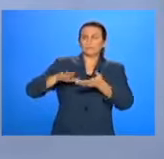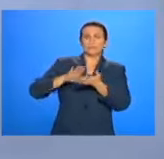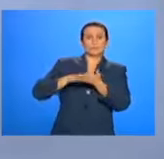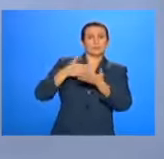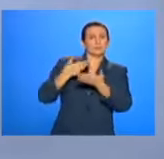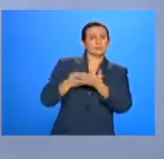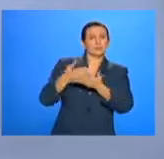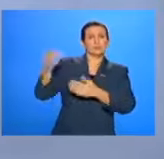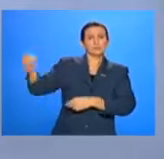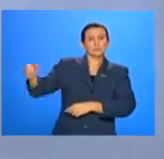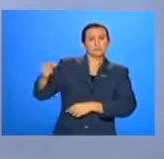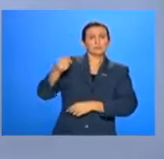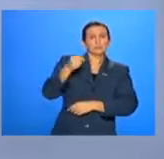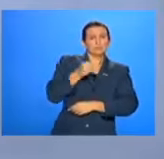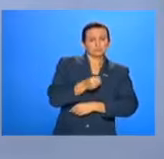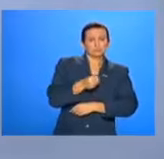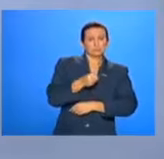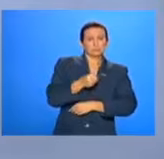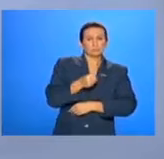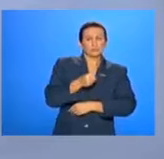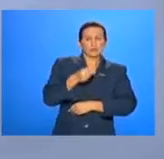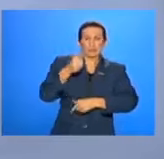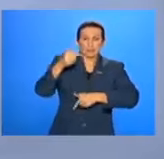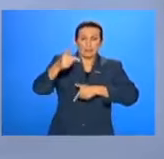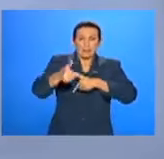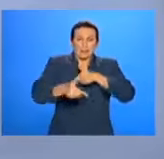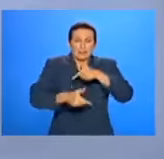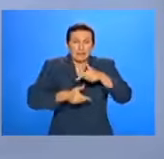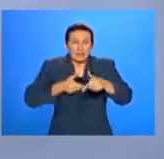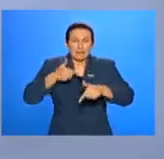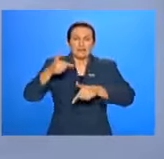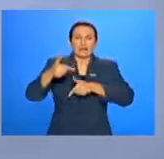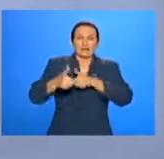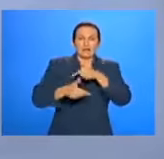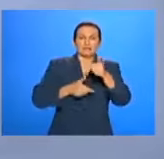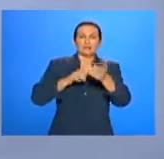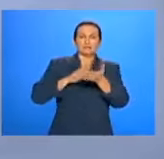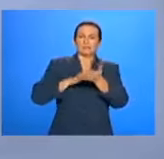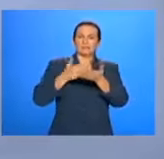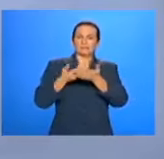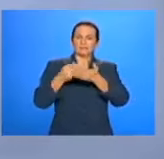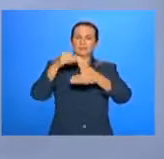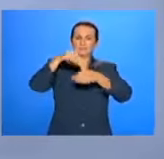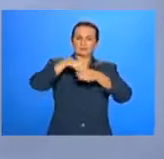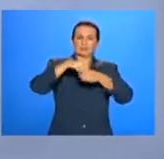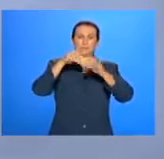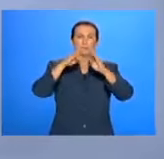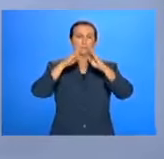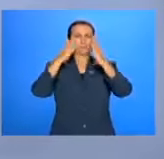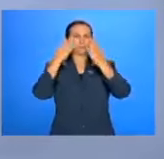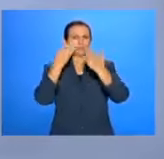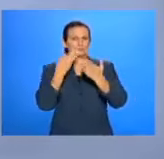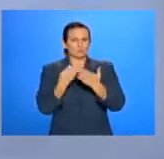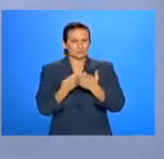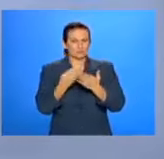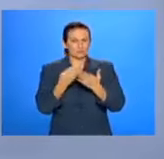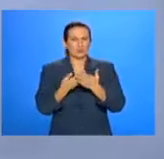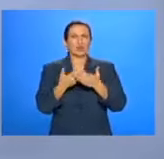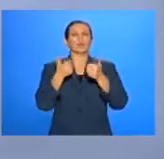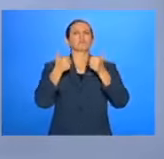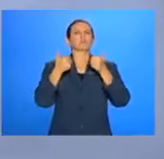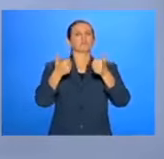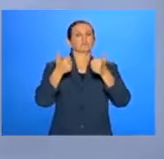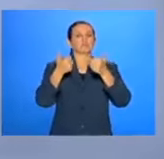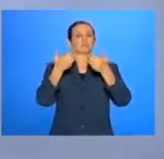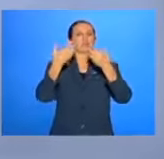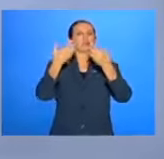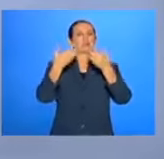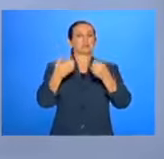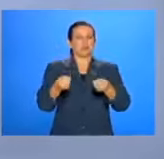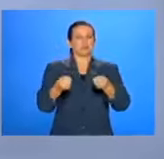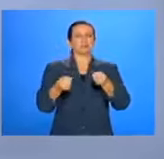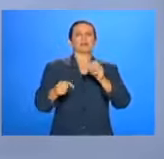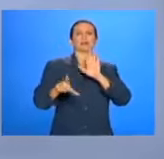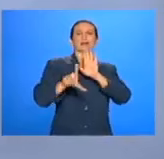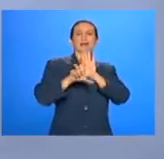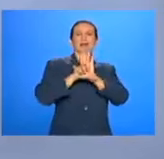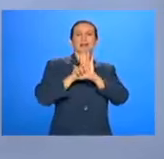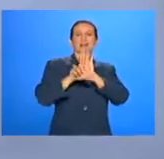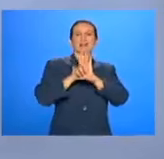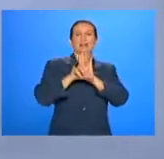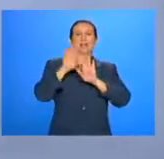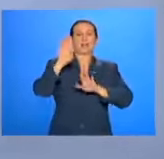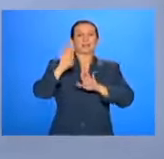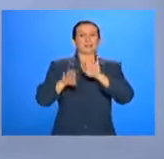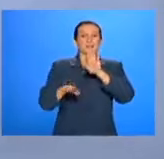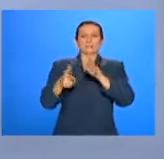Libras. Esse trabalho do intérprete em salas de aula é reconhecido, até mesmo em casos que ele não tem uma